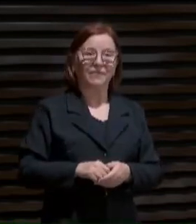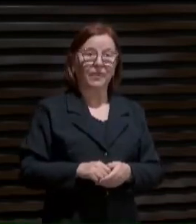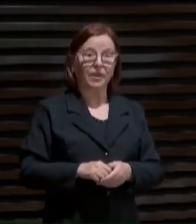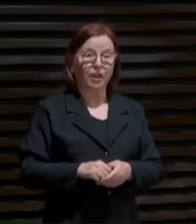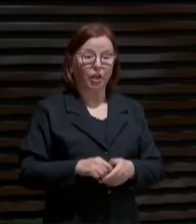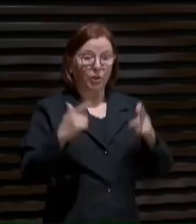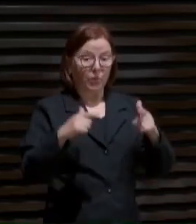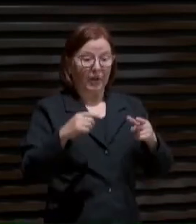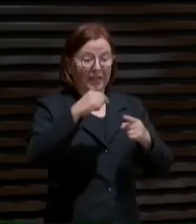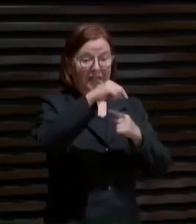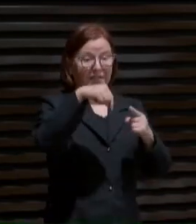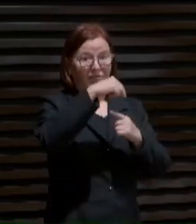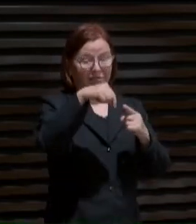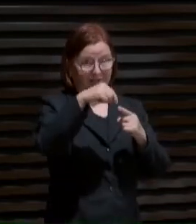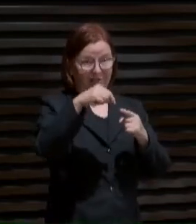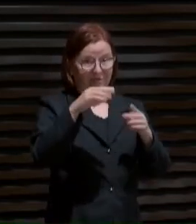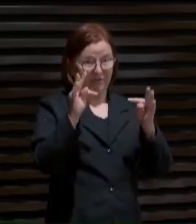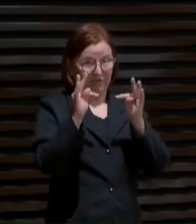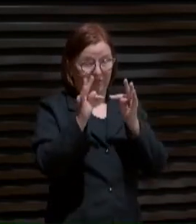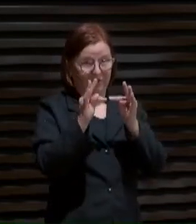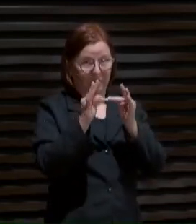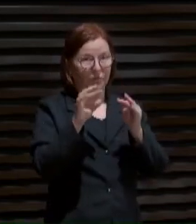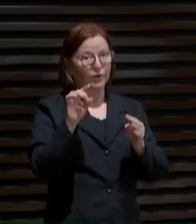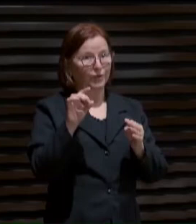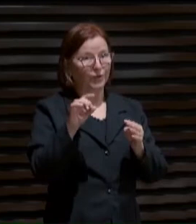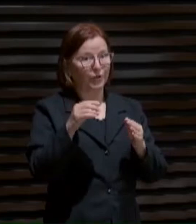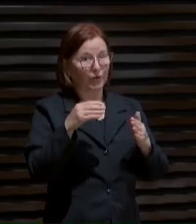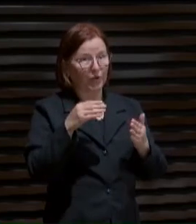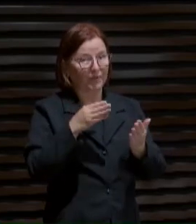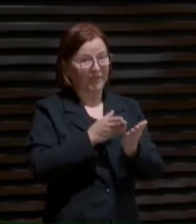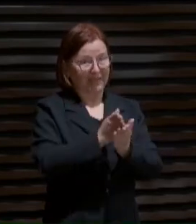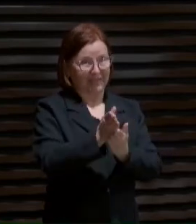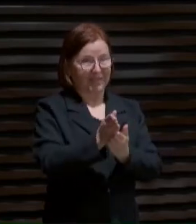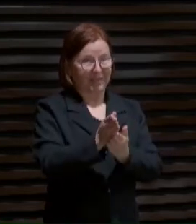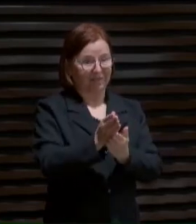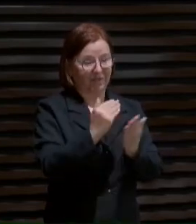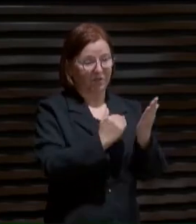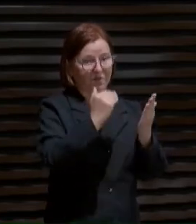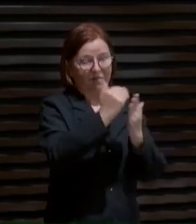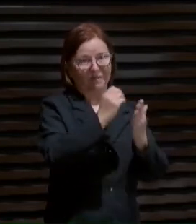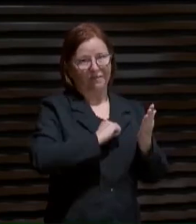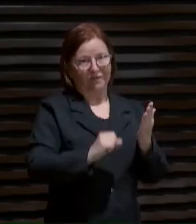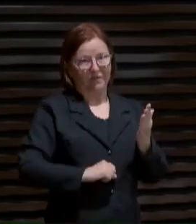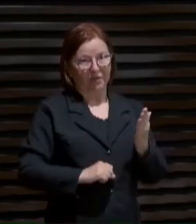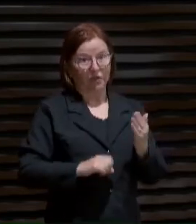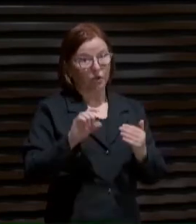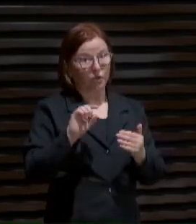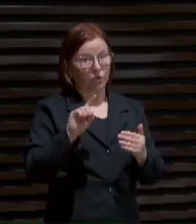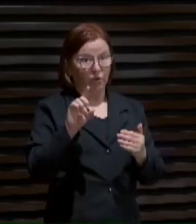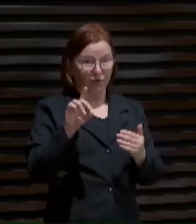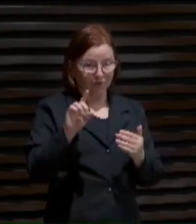poderia entrar o sumo sacerdote sozinho uma vez por ano não sem sangue